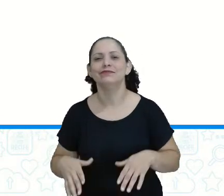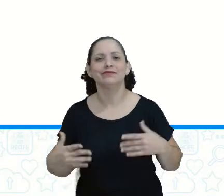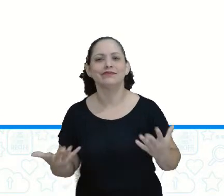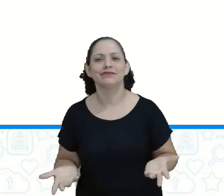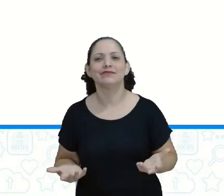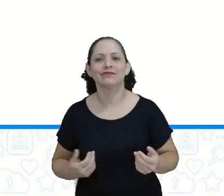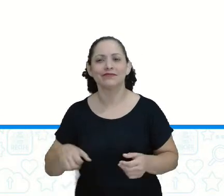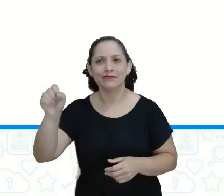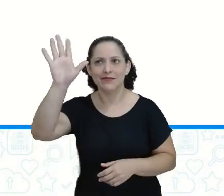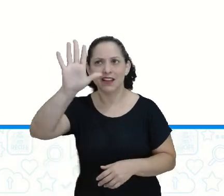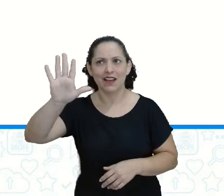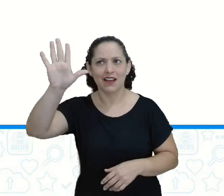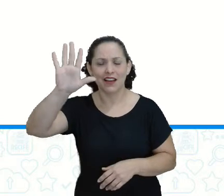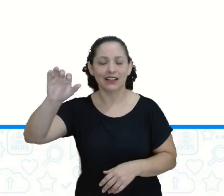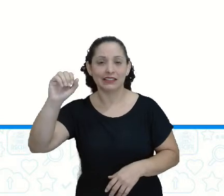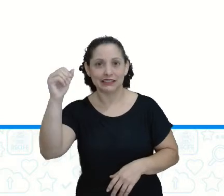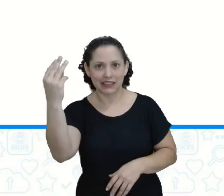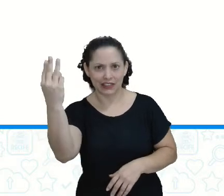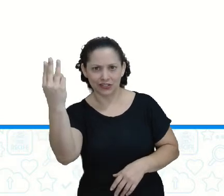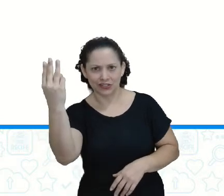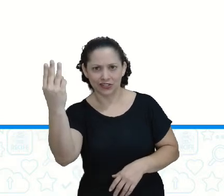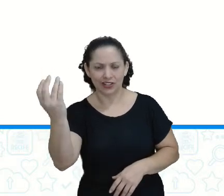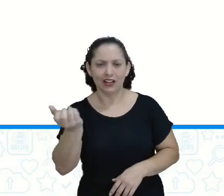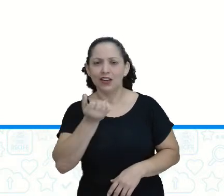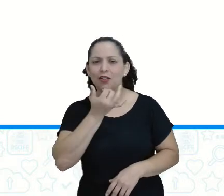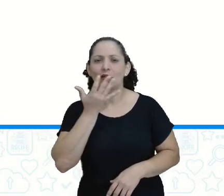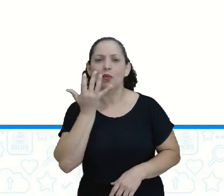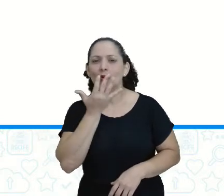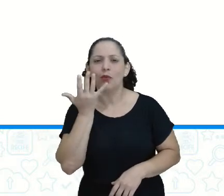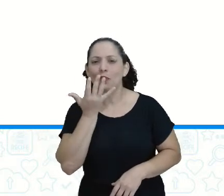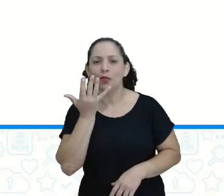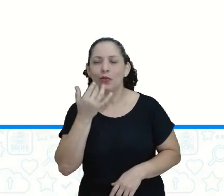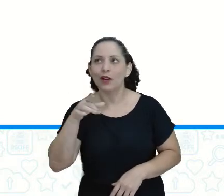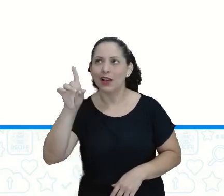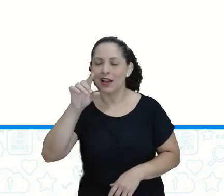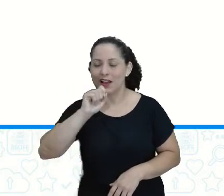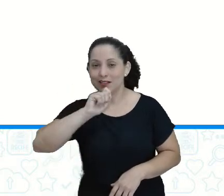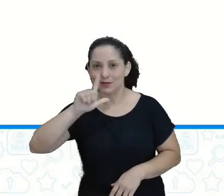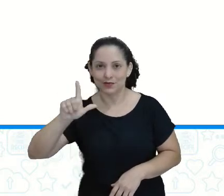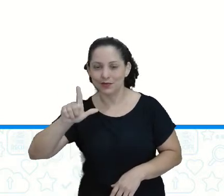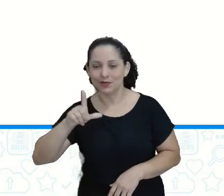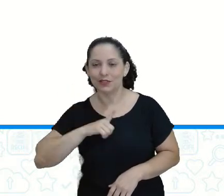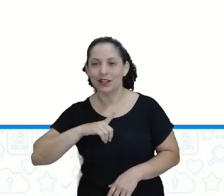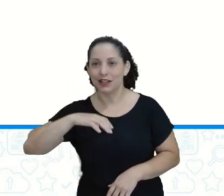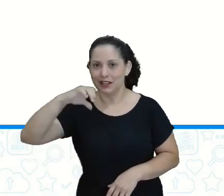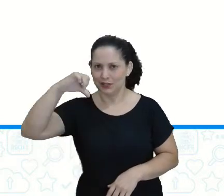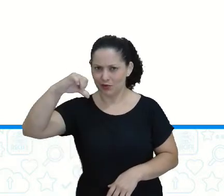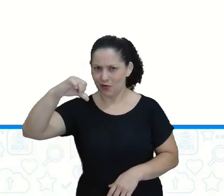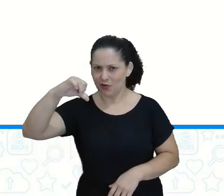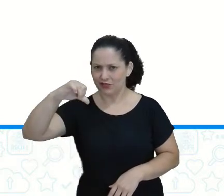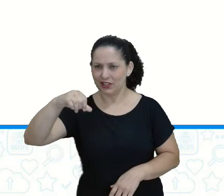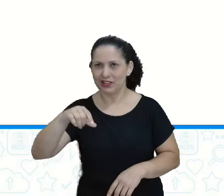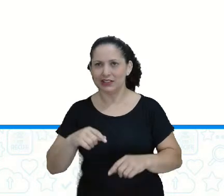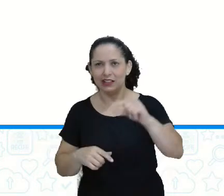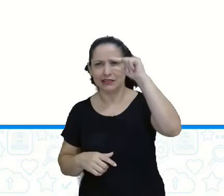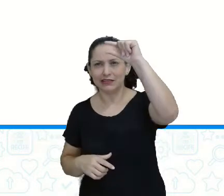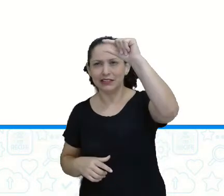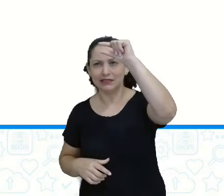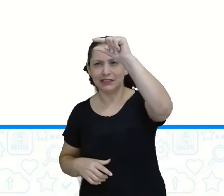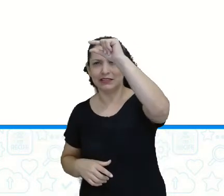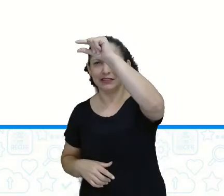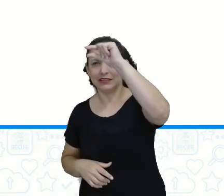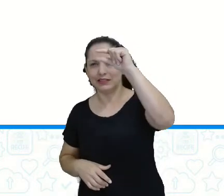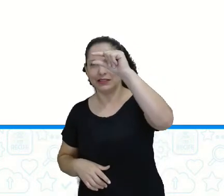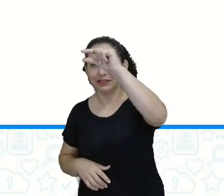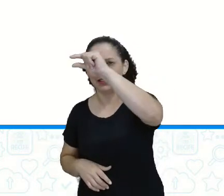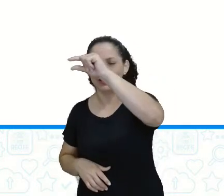figura azul? Já contaram quantos quadrinhos tem a figura azul? Eu estou vendo ali que tem 9. Será que a figura lilás